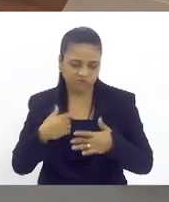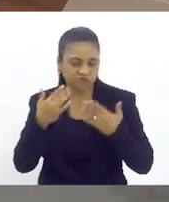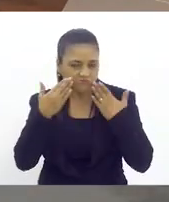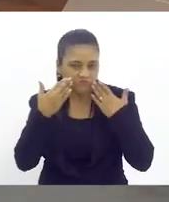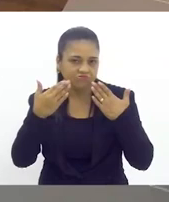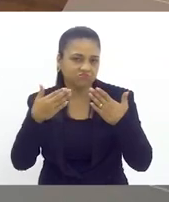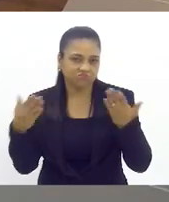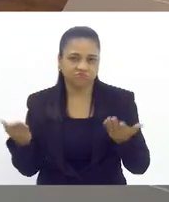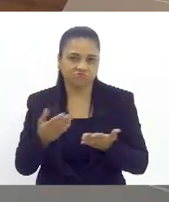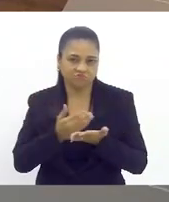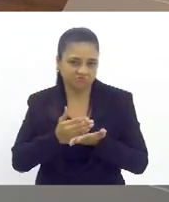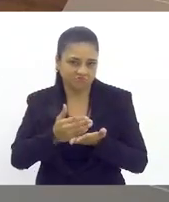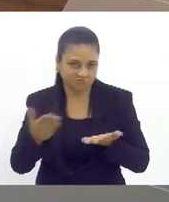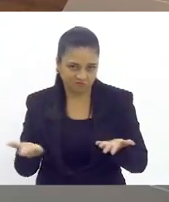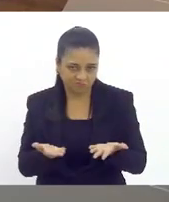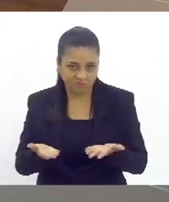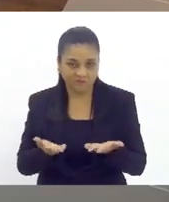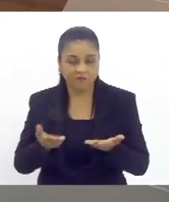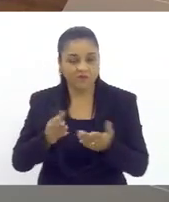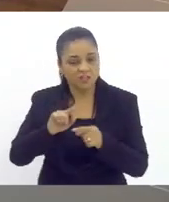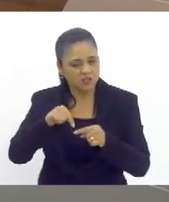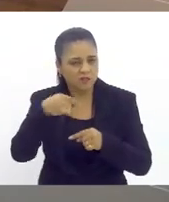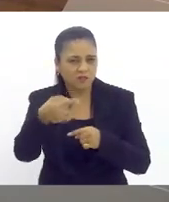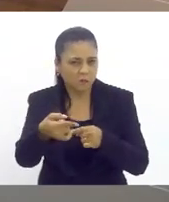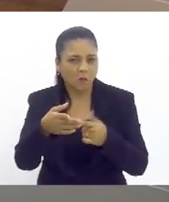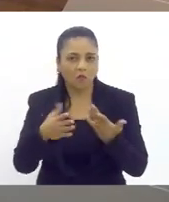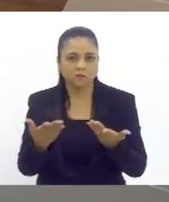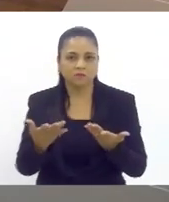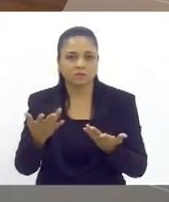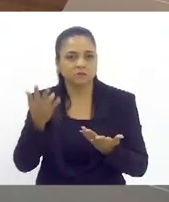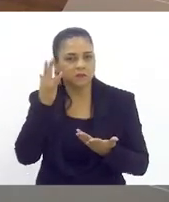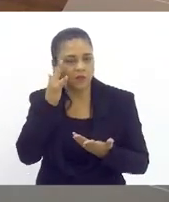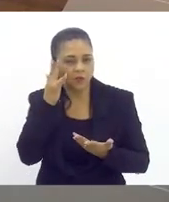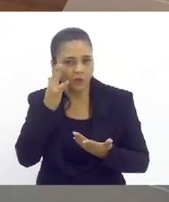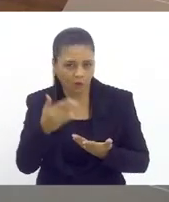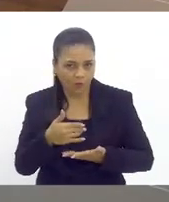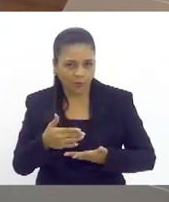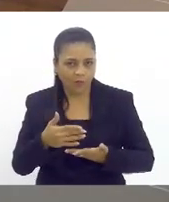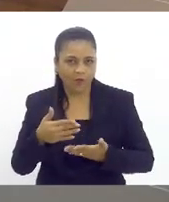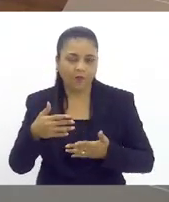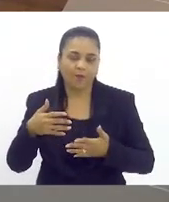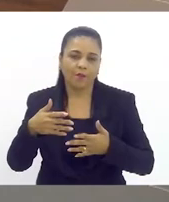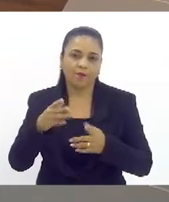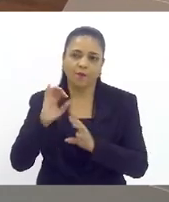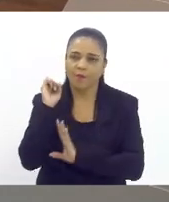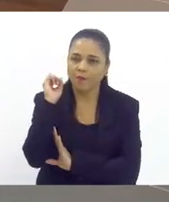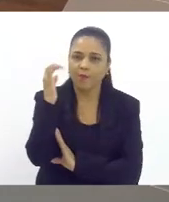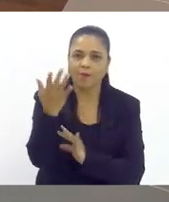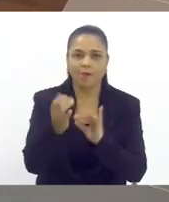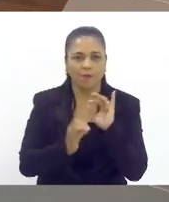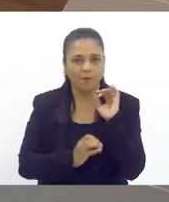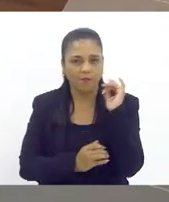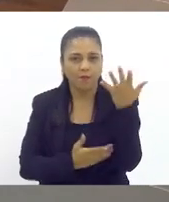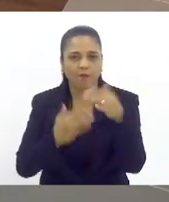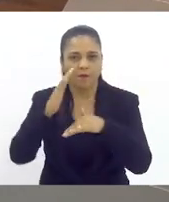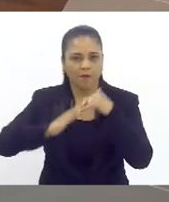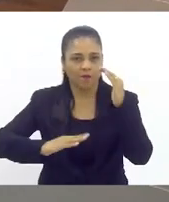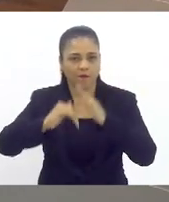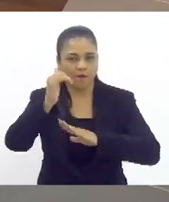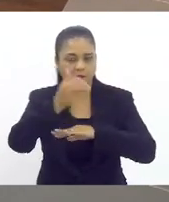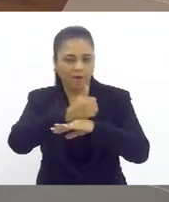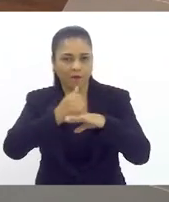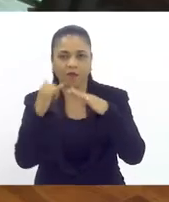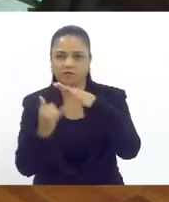Inicial e mais adiante é natural que ambientalistas afirjan várias